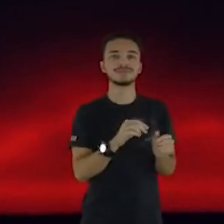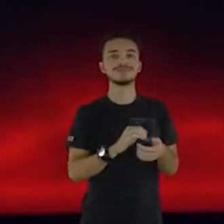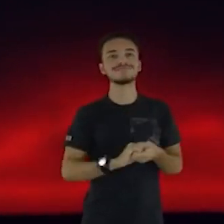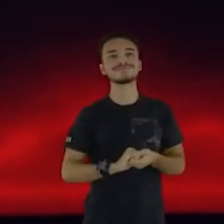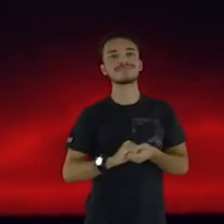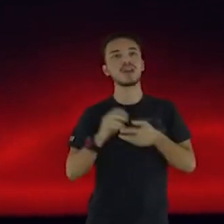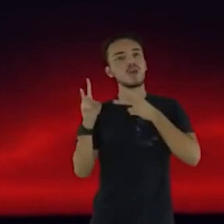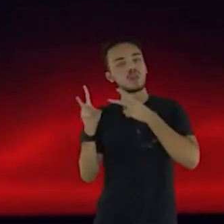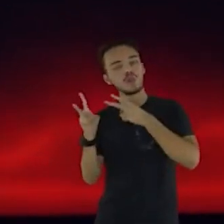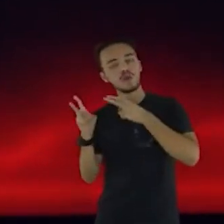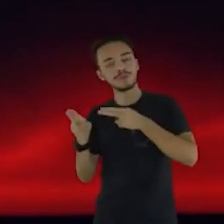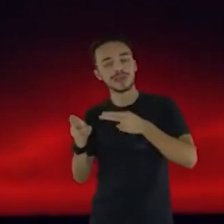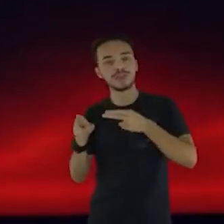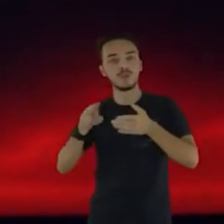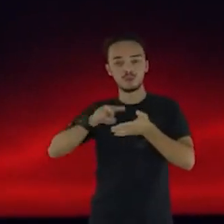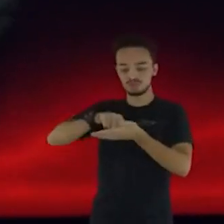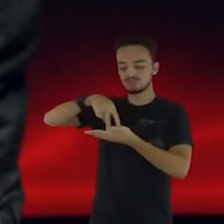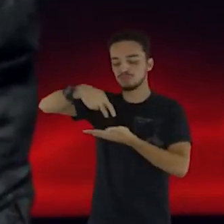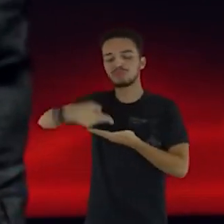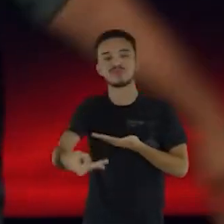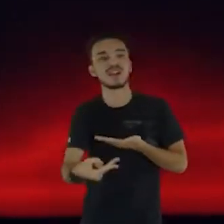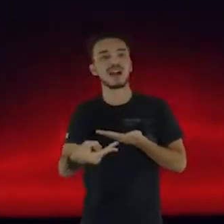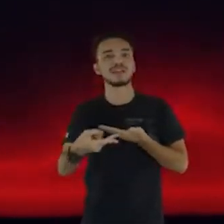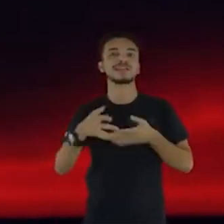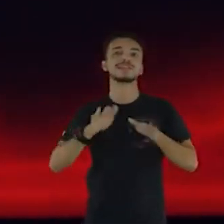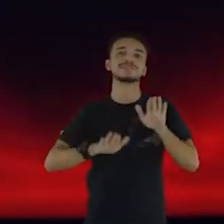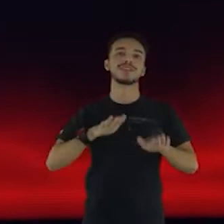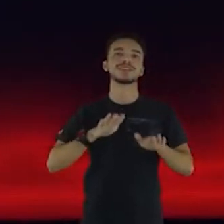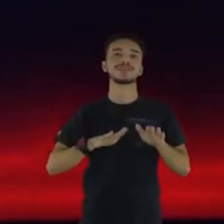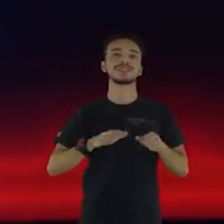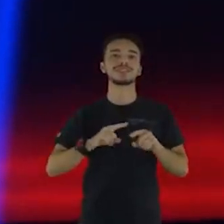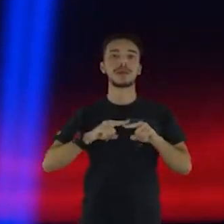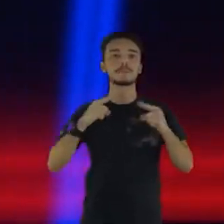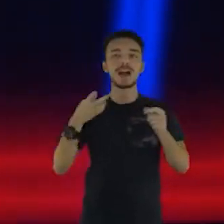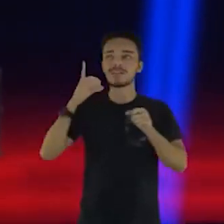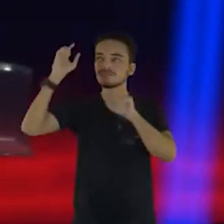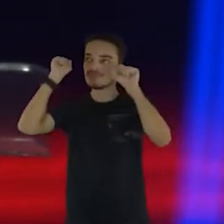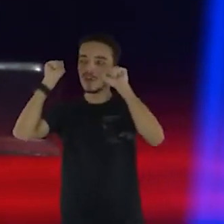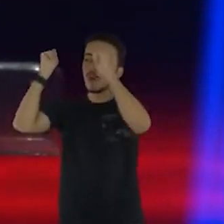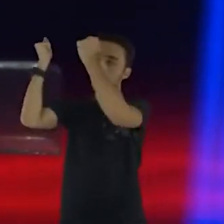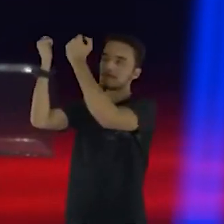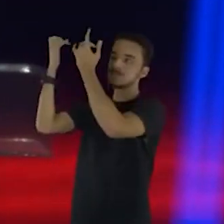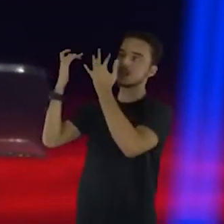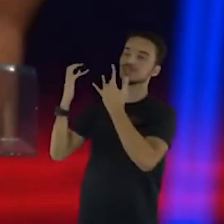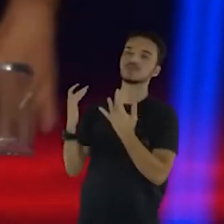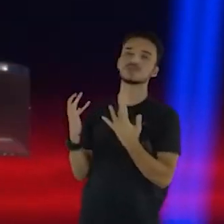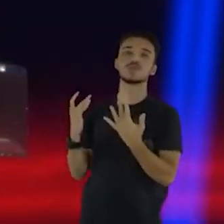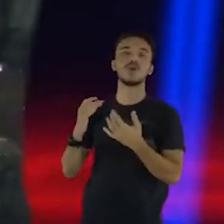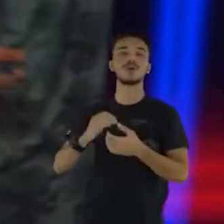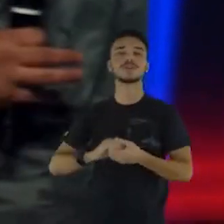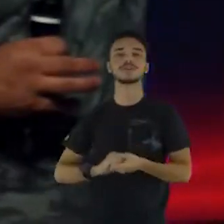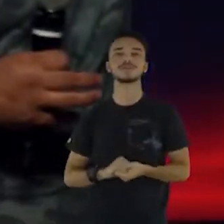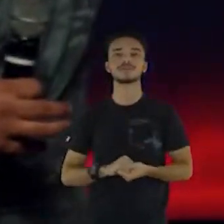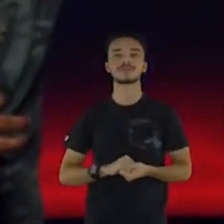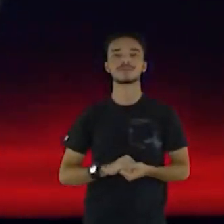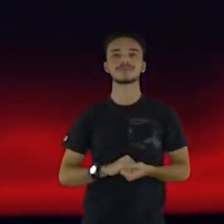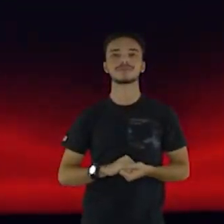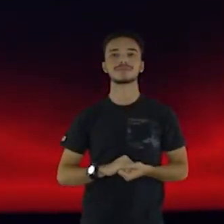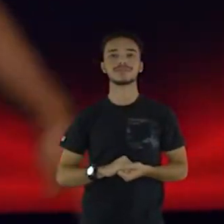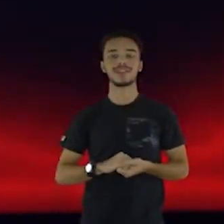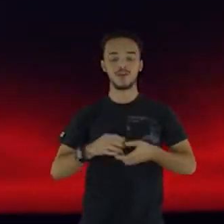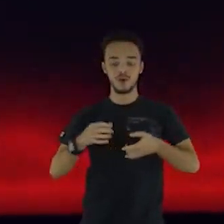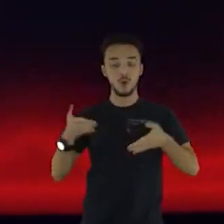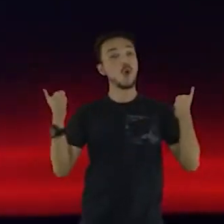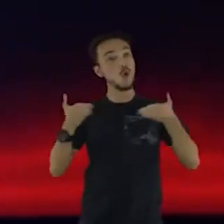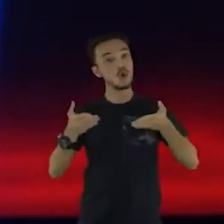mão saía do lado. Mas Deus abençoou a minha vida de tal maneira que deu seu filho, não, que deu uma cama king